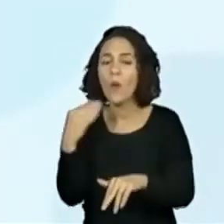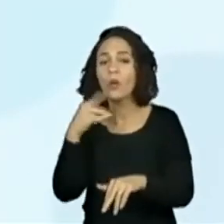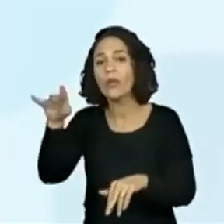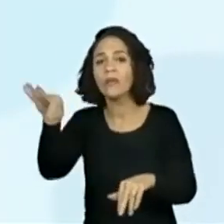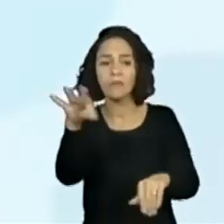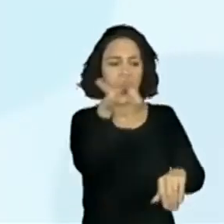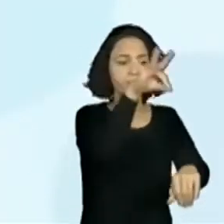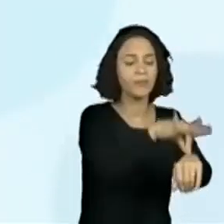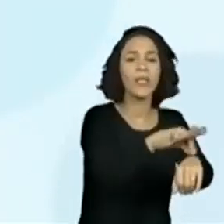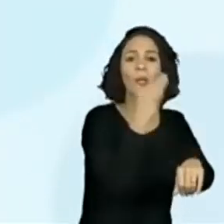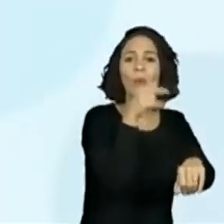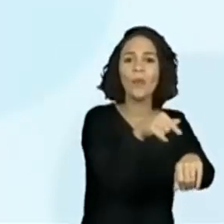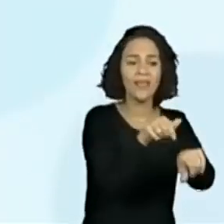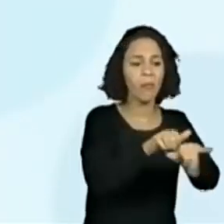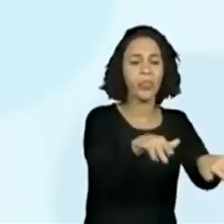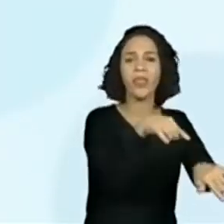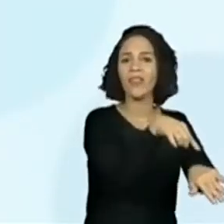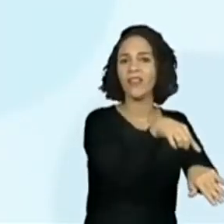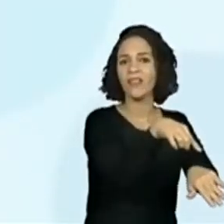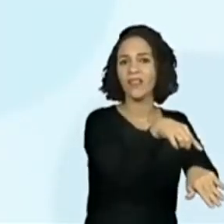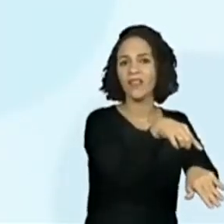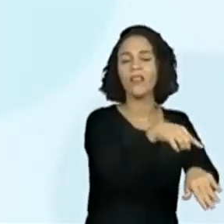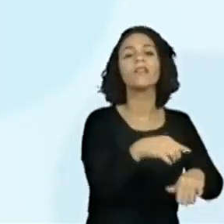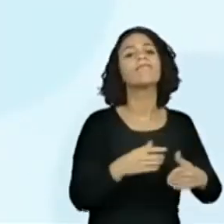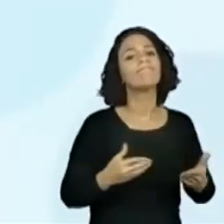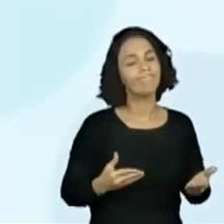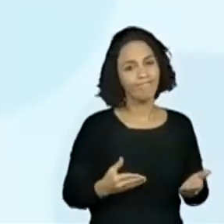sobre o alimento humano e contaminá-lo,